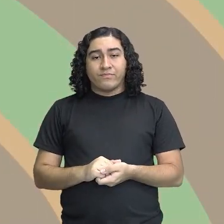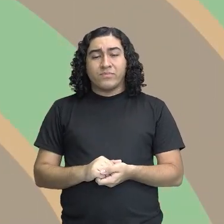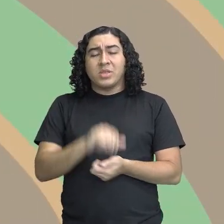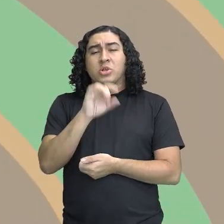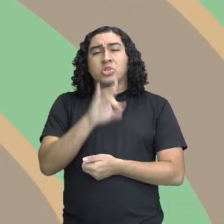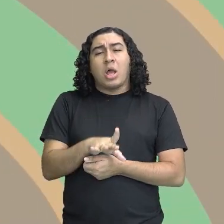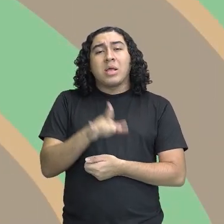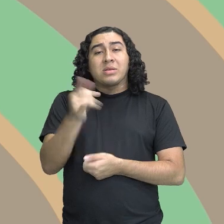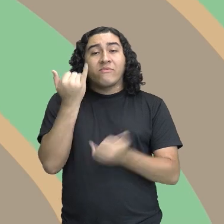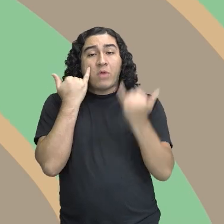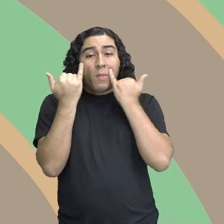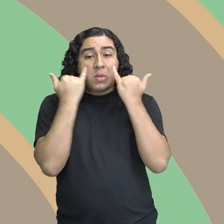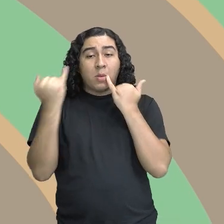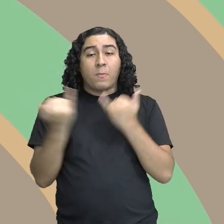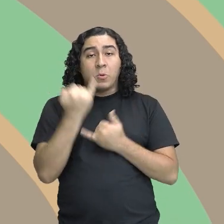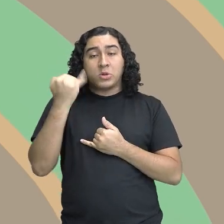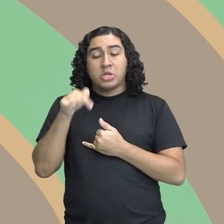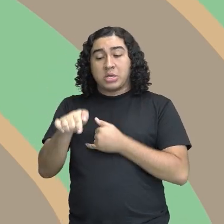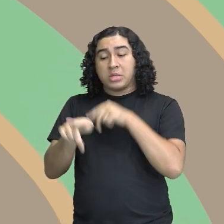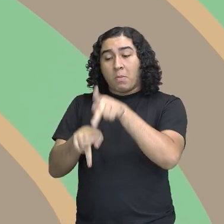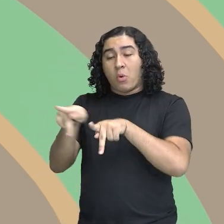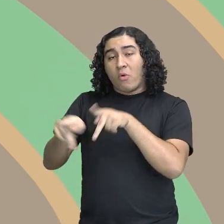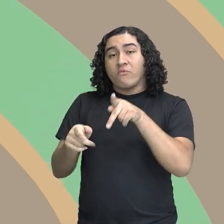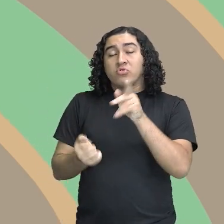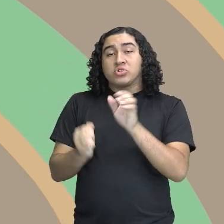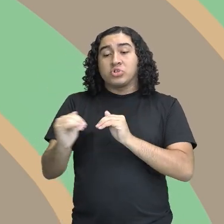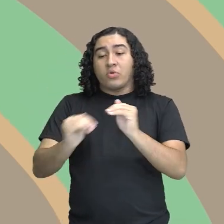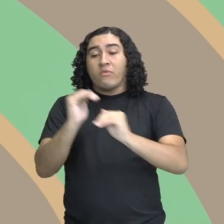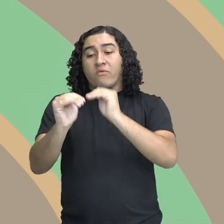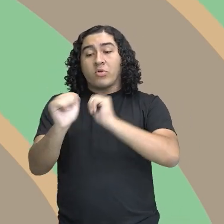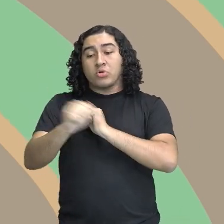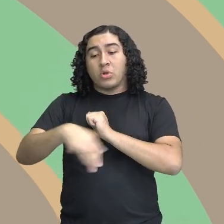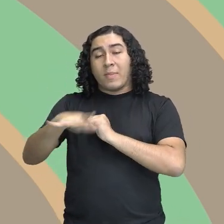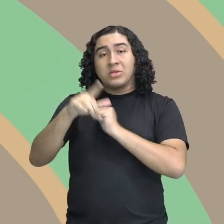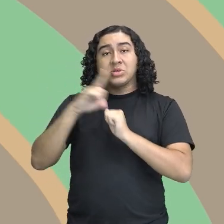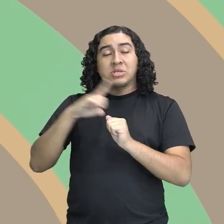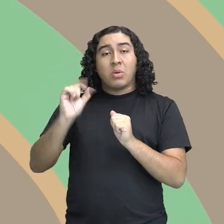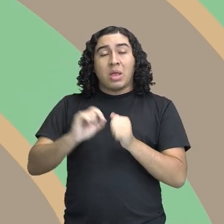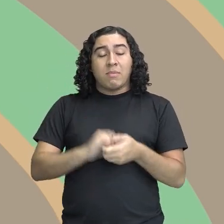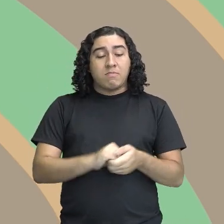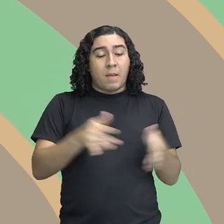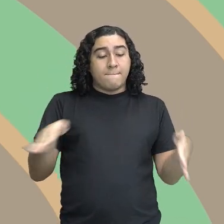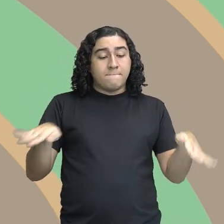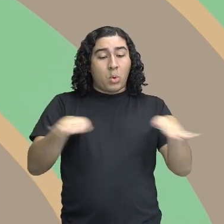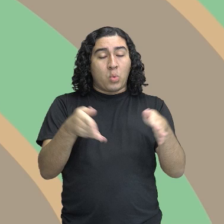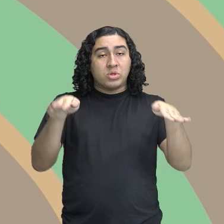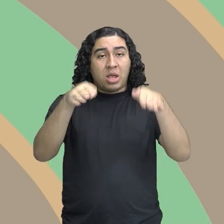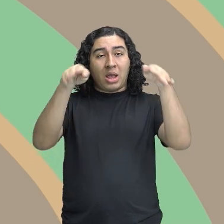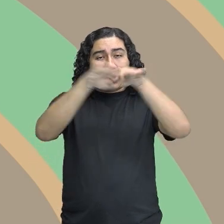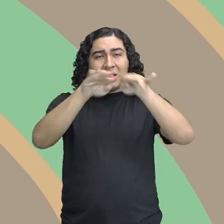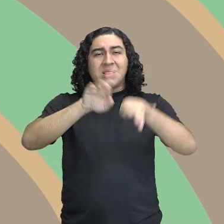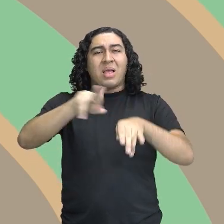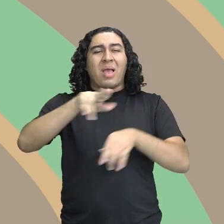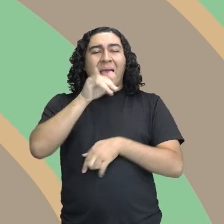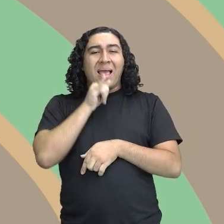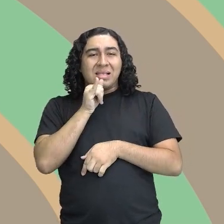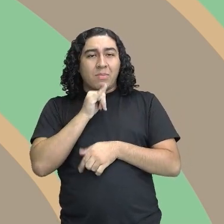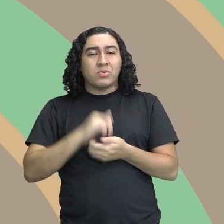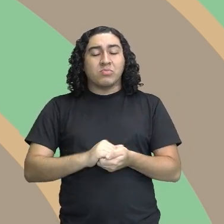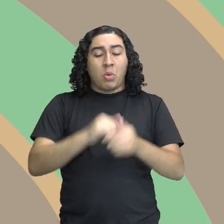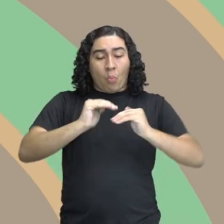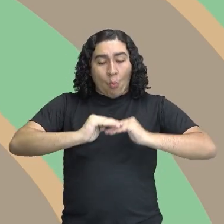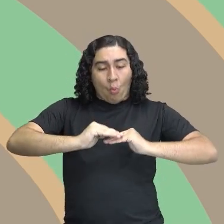dado importante, os incas eles se desenvolveram numa região montanhosa. Então, uma região que não é plana. Então,